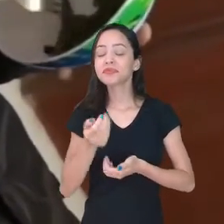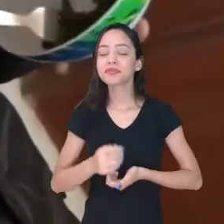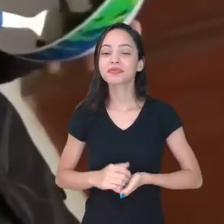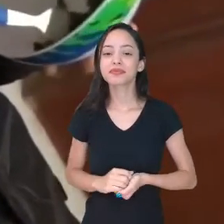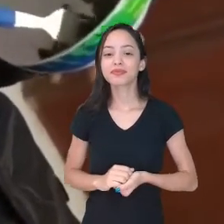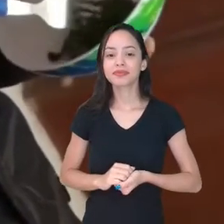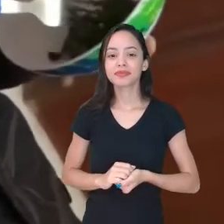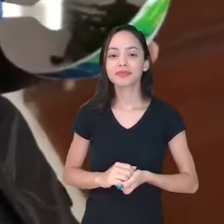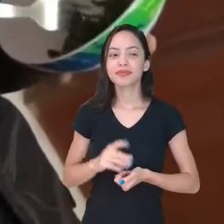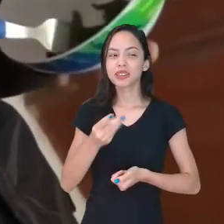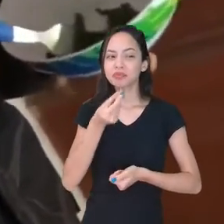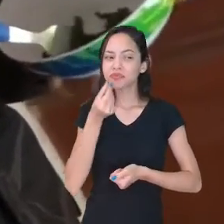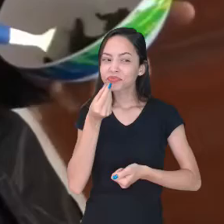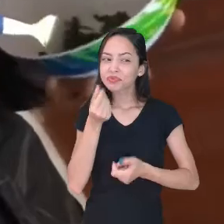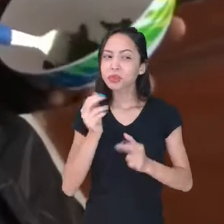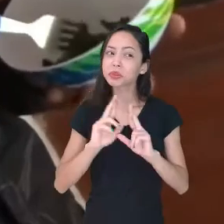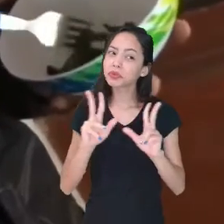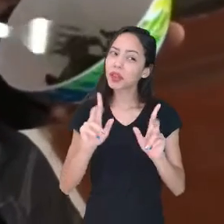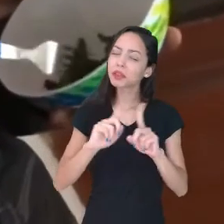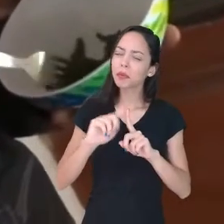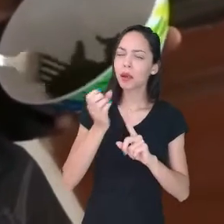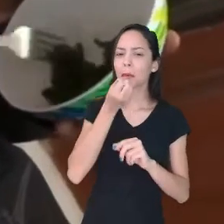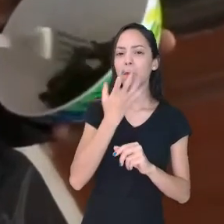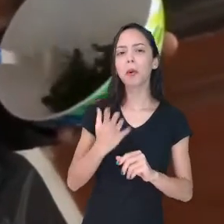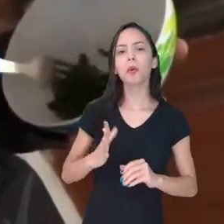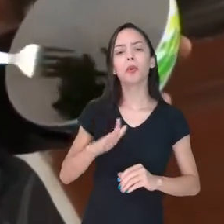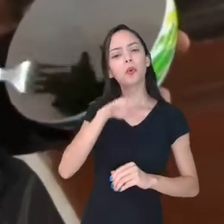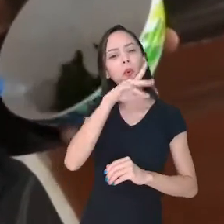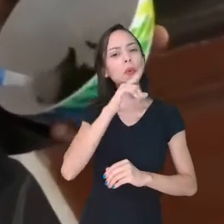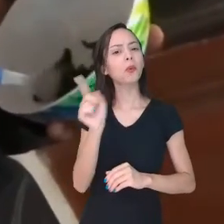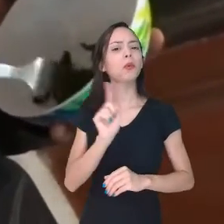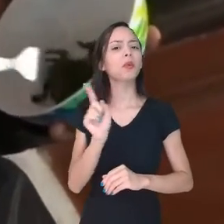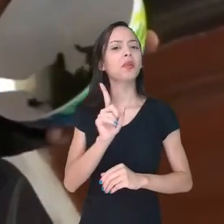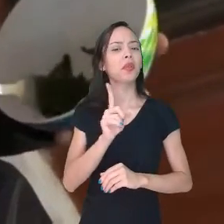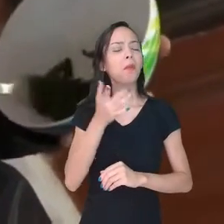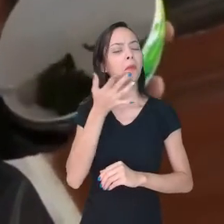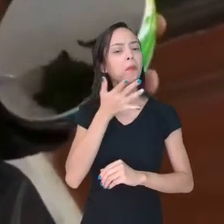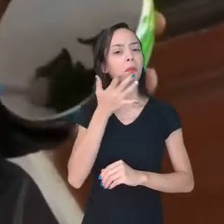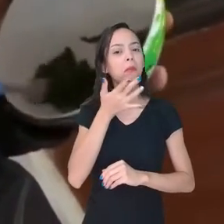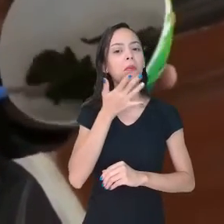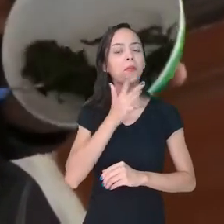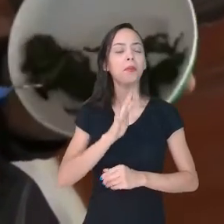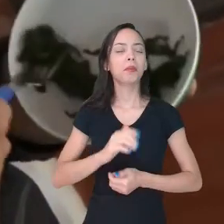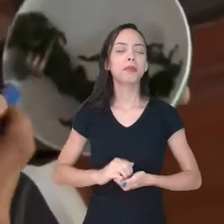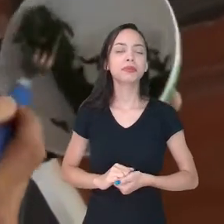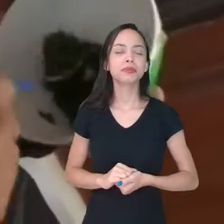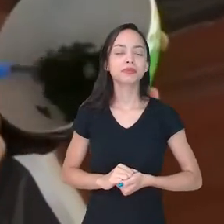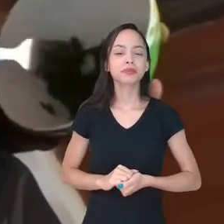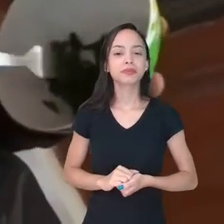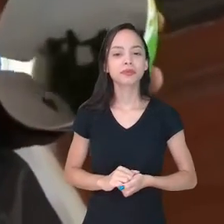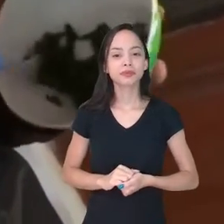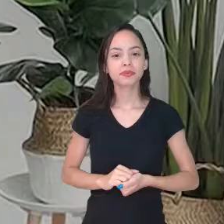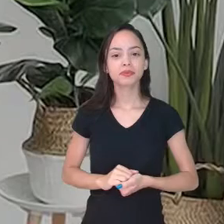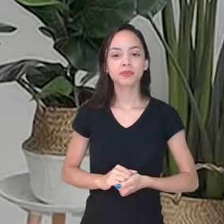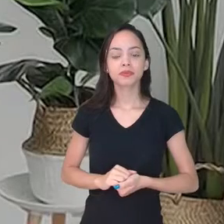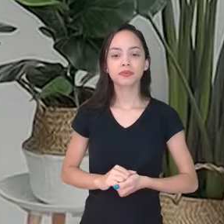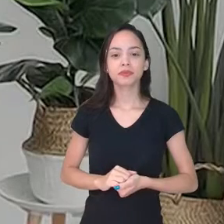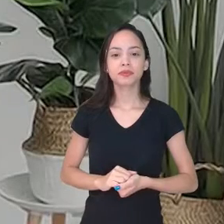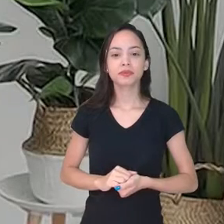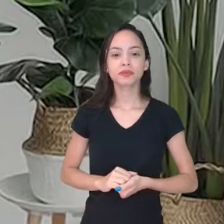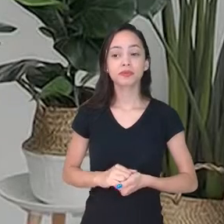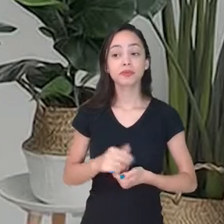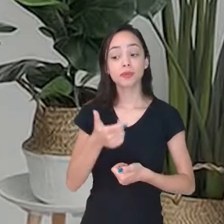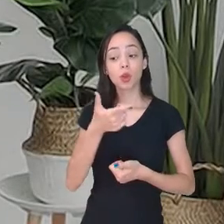Tem um gosto diferente, mas é bom. Não é ruim não. Não é ruim não. É bom. Uma